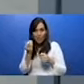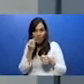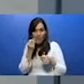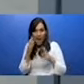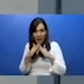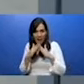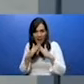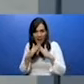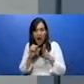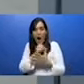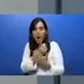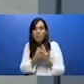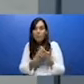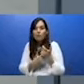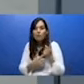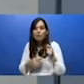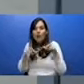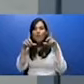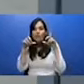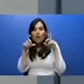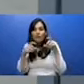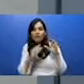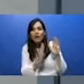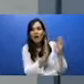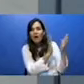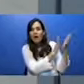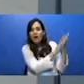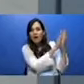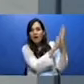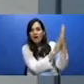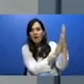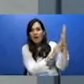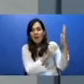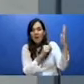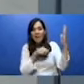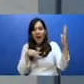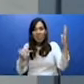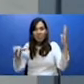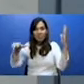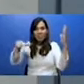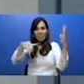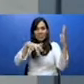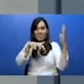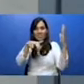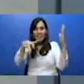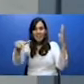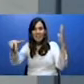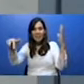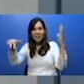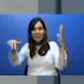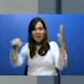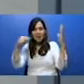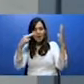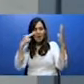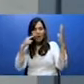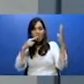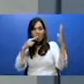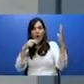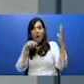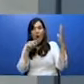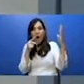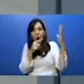coloca a apostila lá com o retrato da Mona Lisa no móvel e anda pela sua sala. Que vocês forem observar